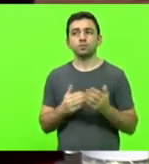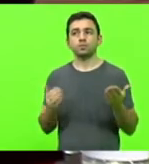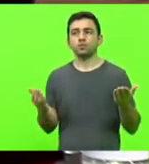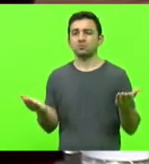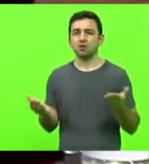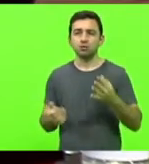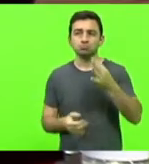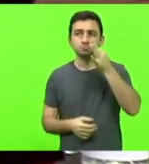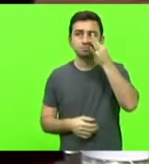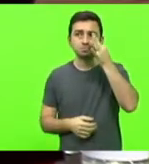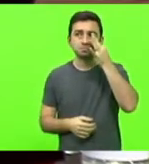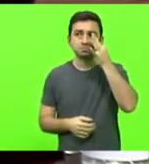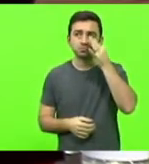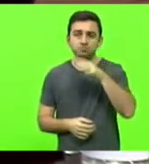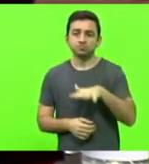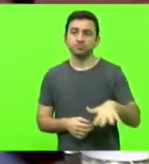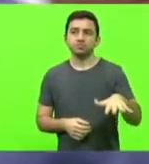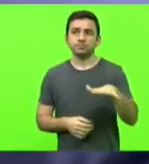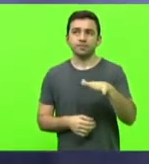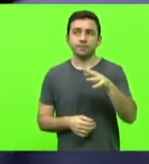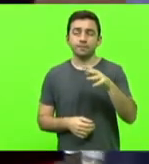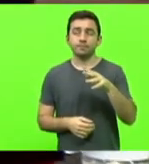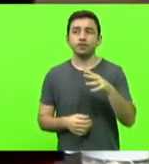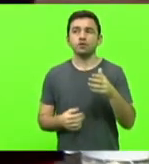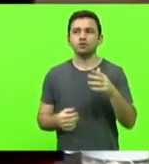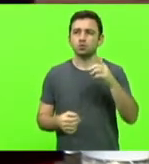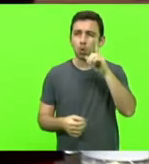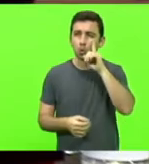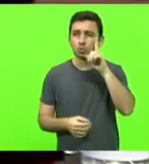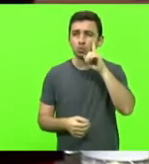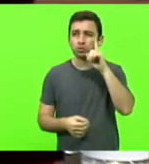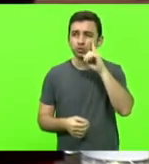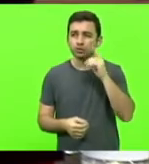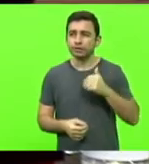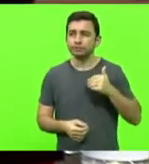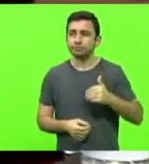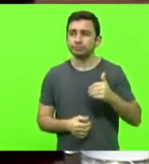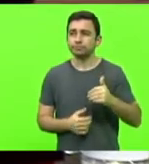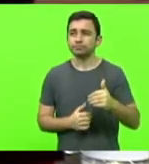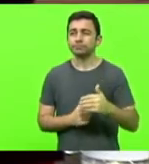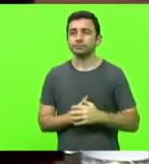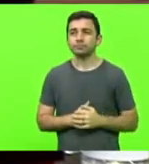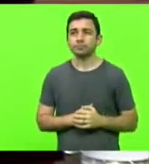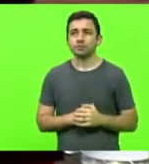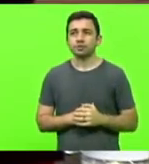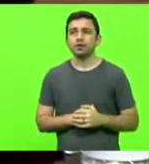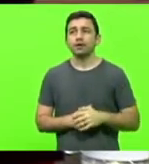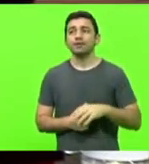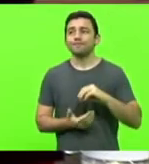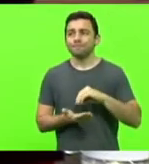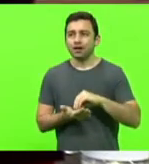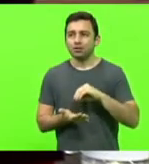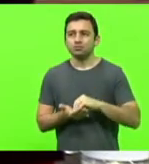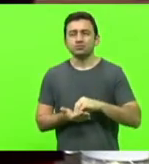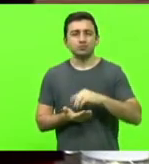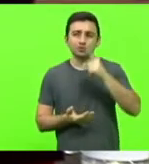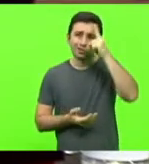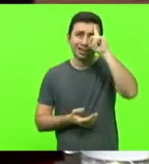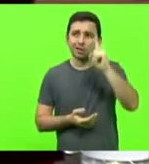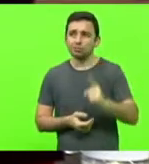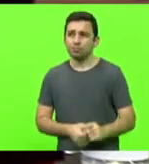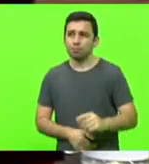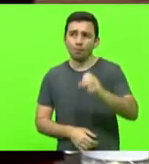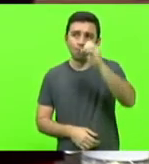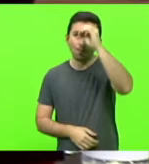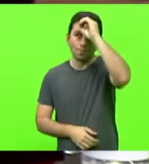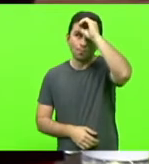acompanhado e vendo todos os dias é a falta de conhecimento